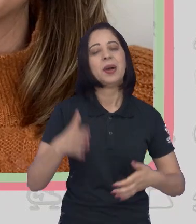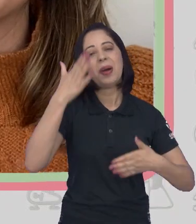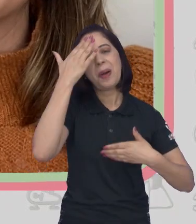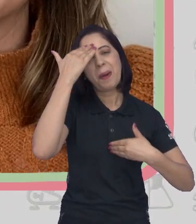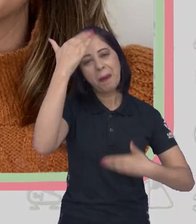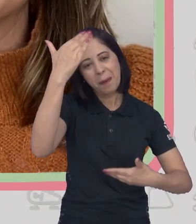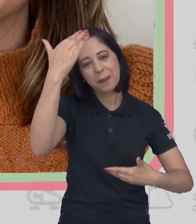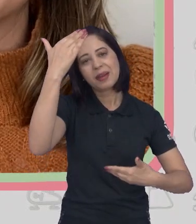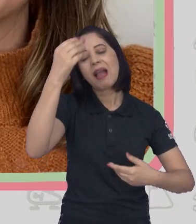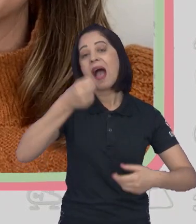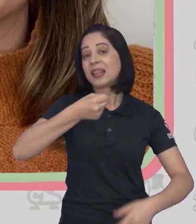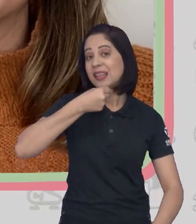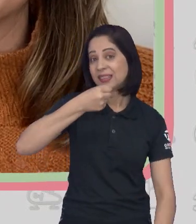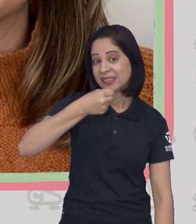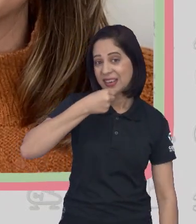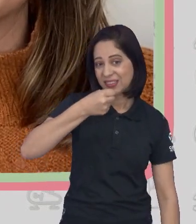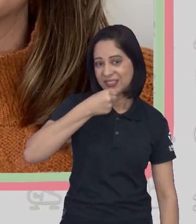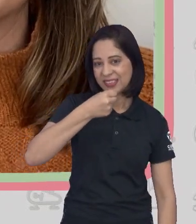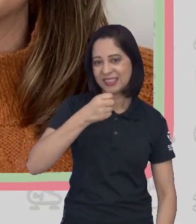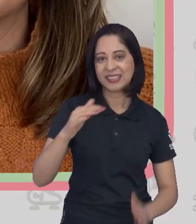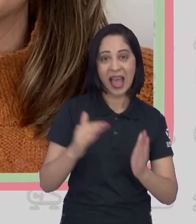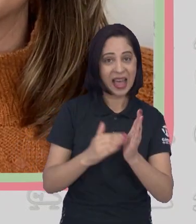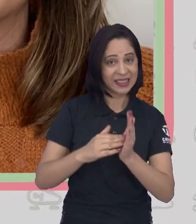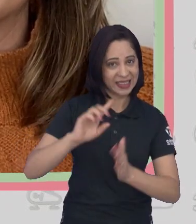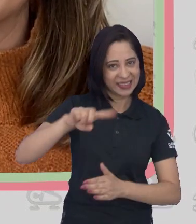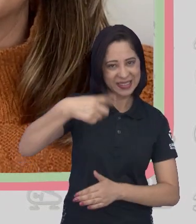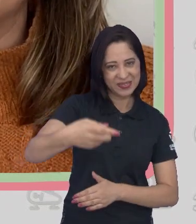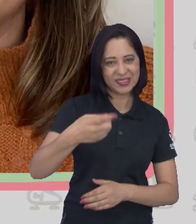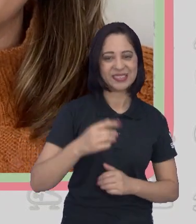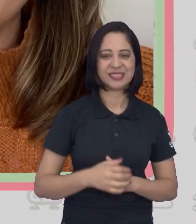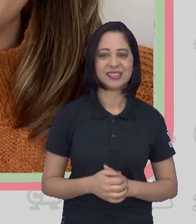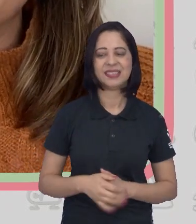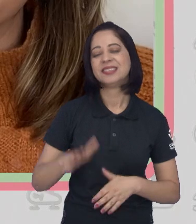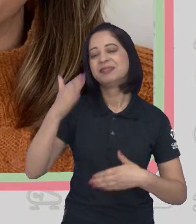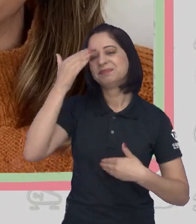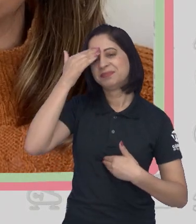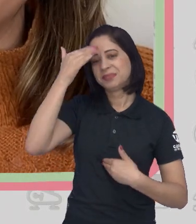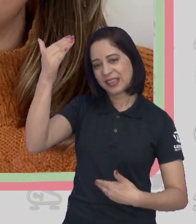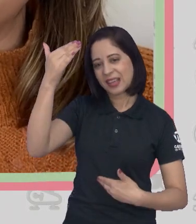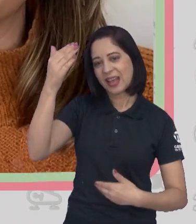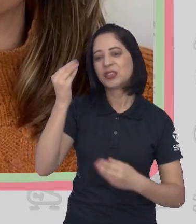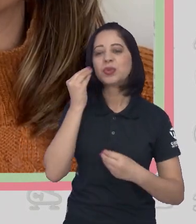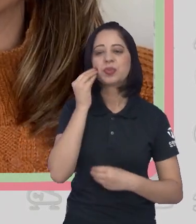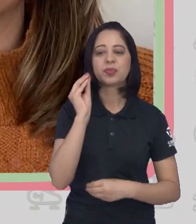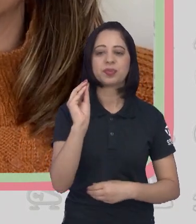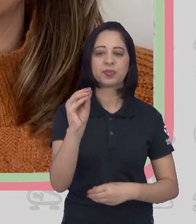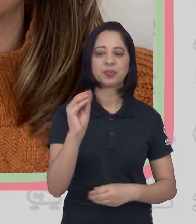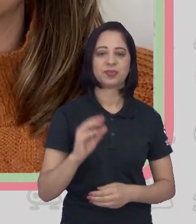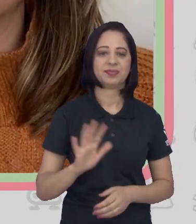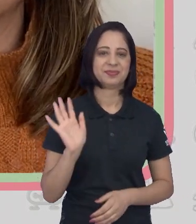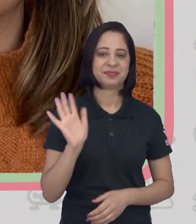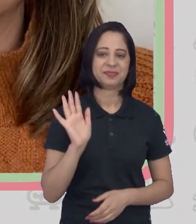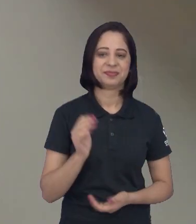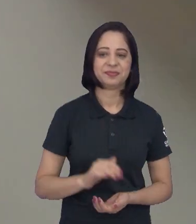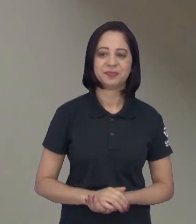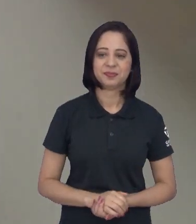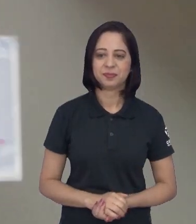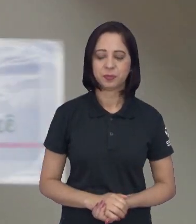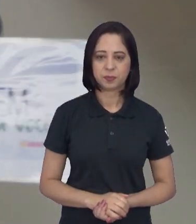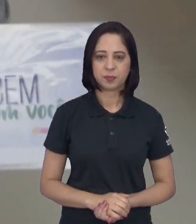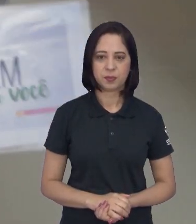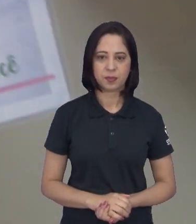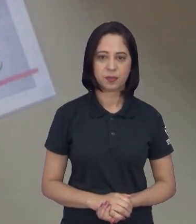participação Foi incrível e até uma próxima oportunidade Eu que agradeço Gi um beijo beijo até mais